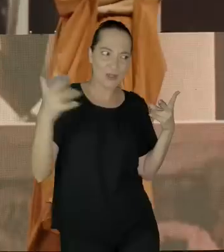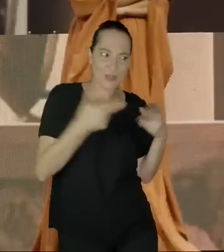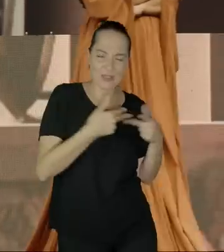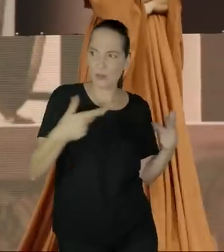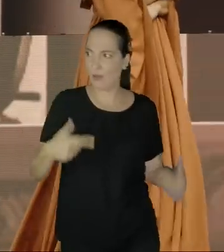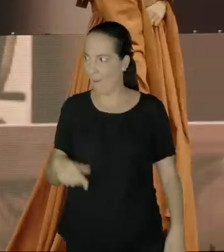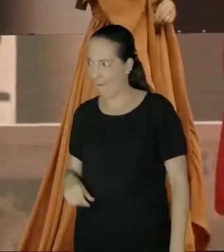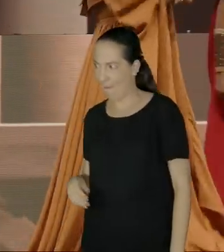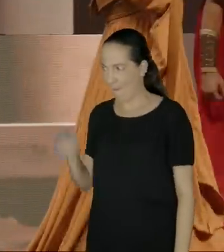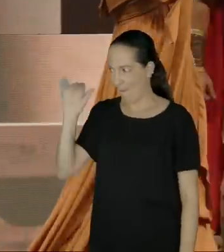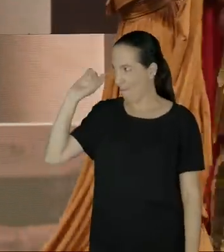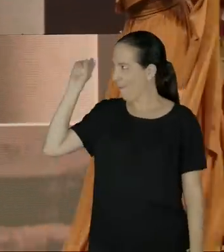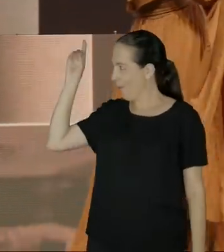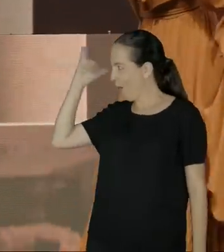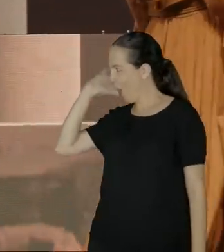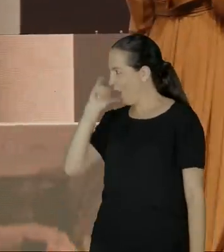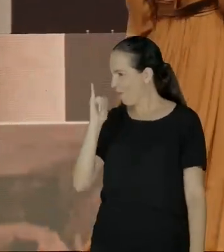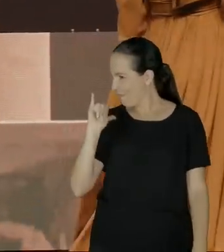Profeta?